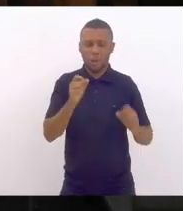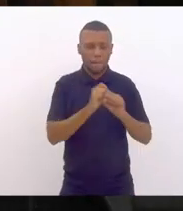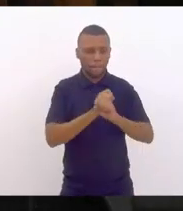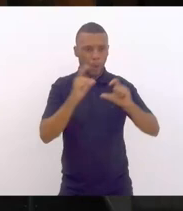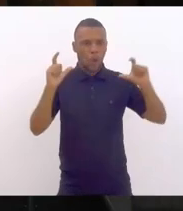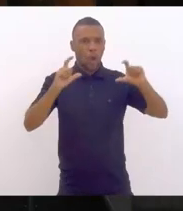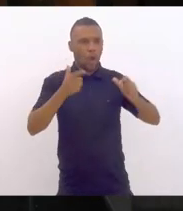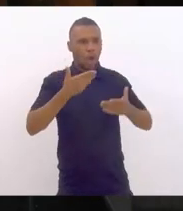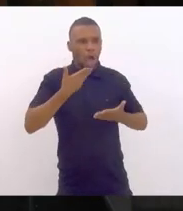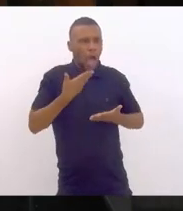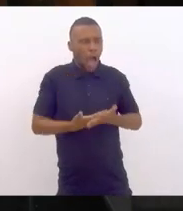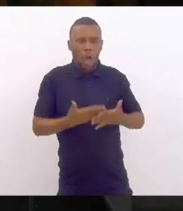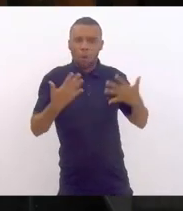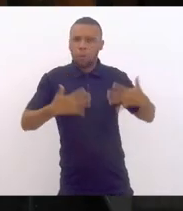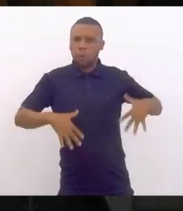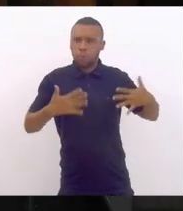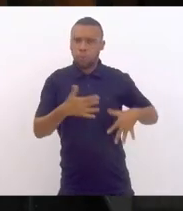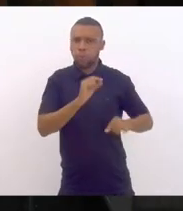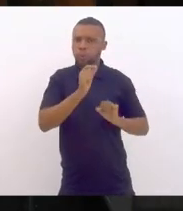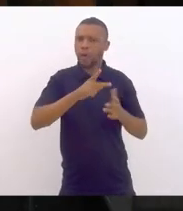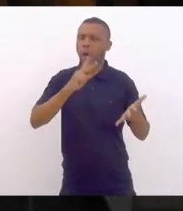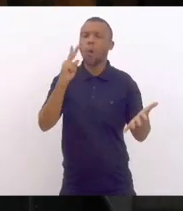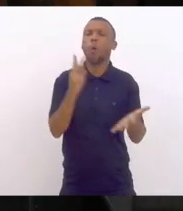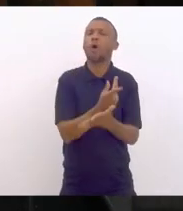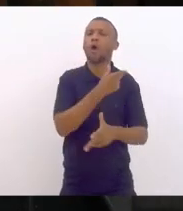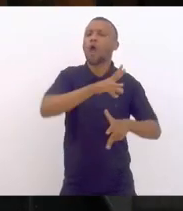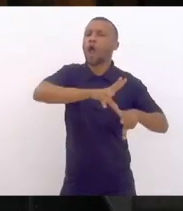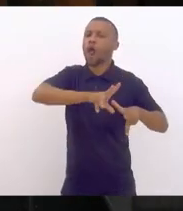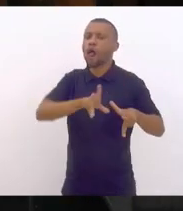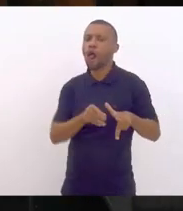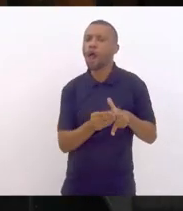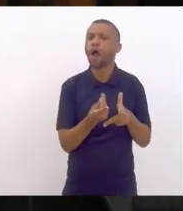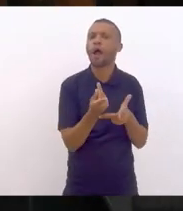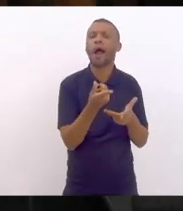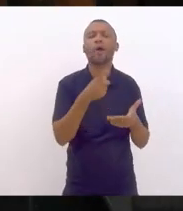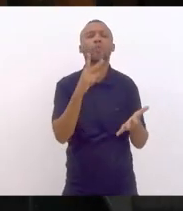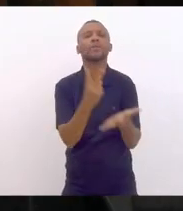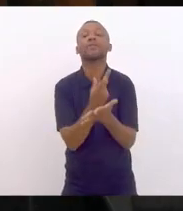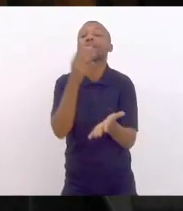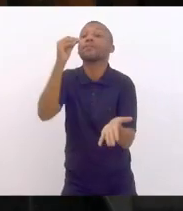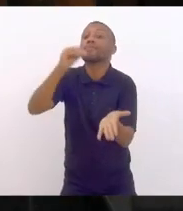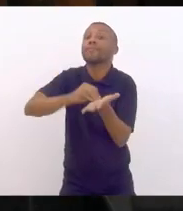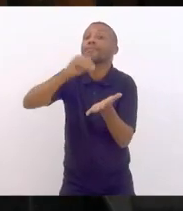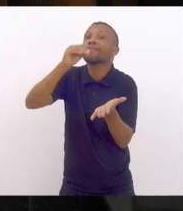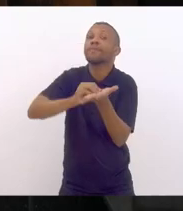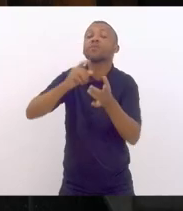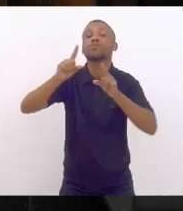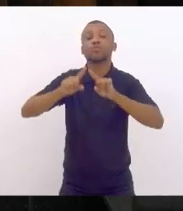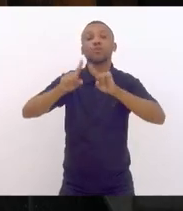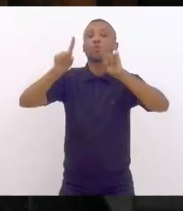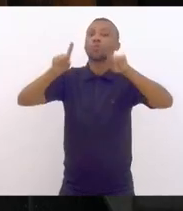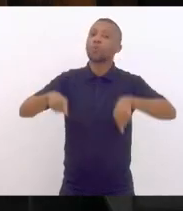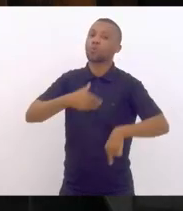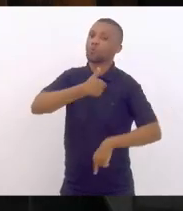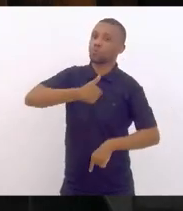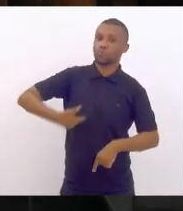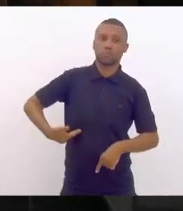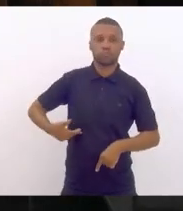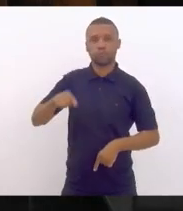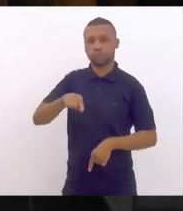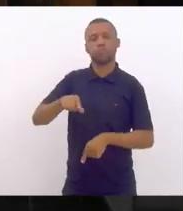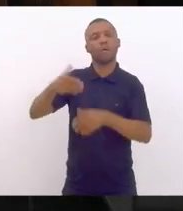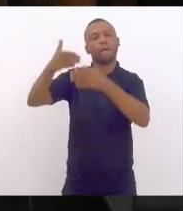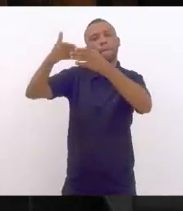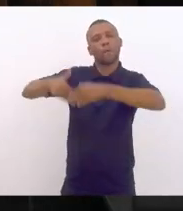presidente função da não existência de concurso público do Estado como é que o